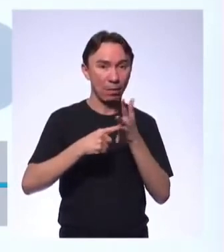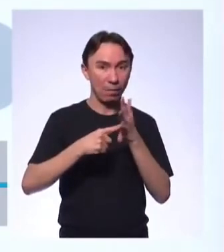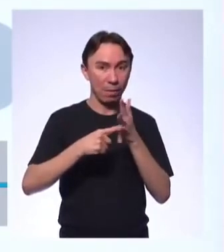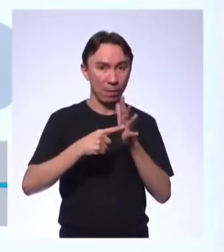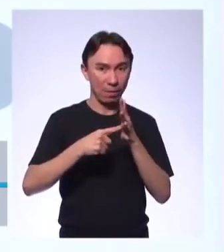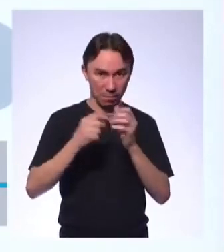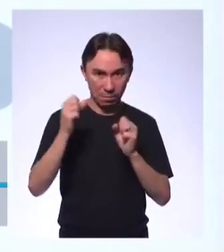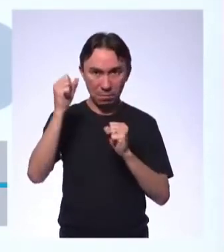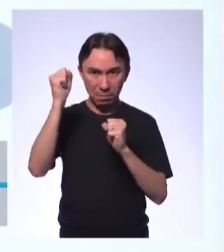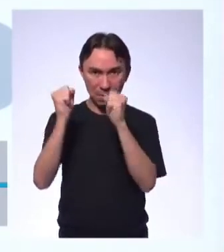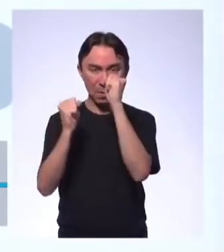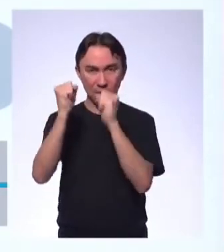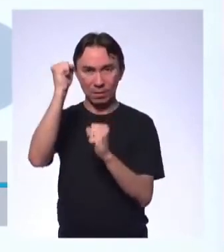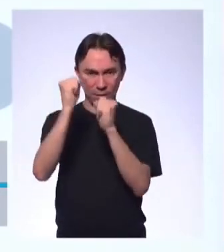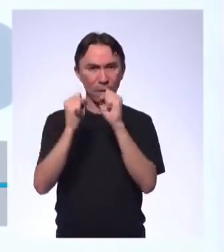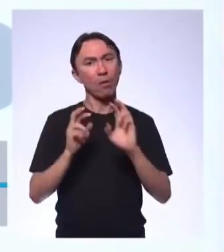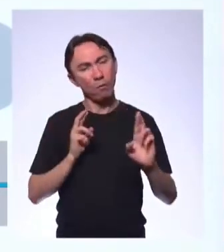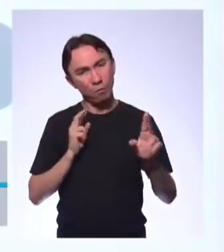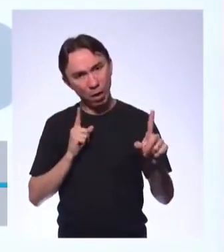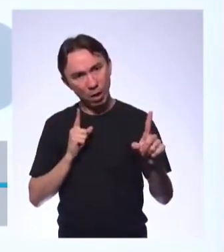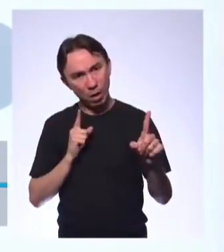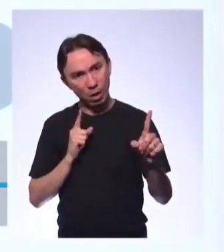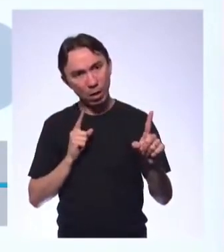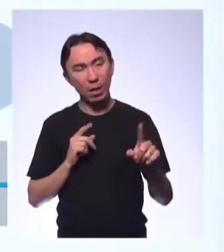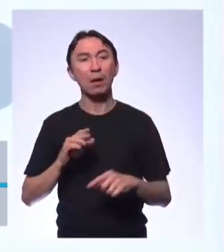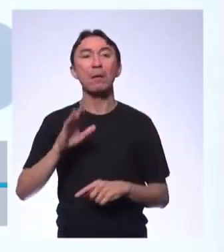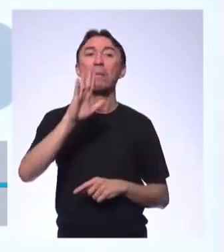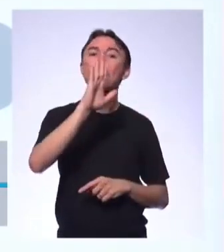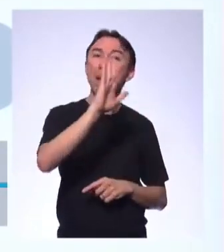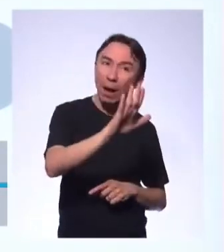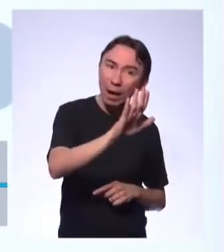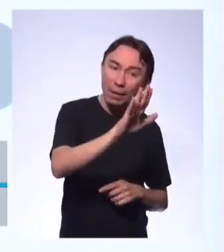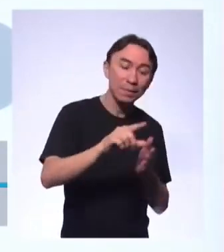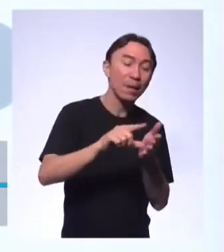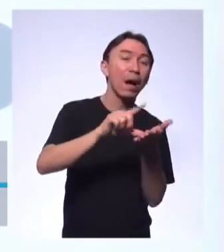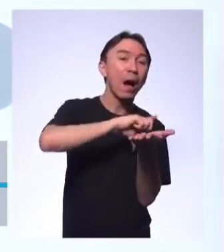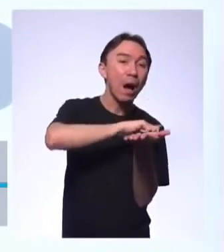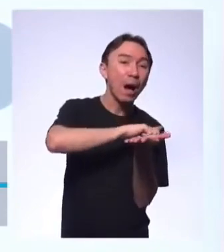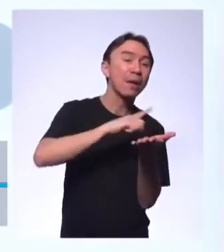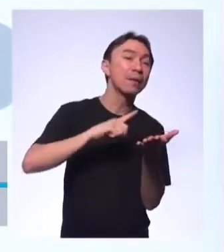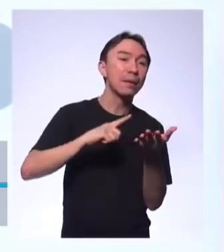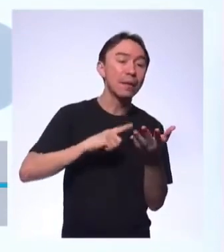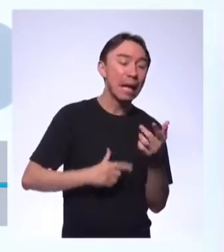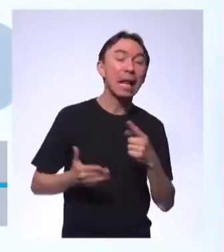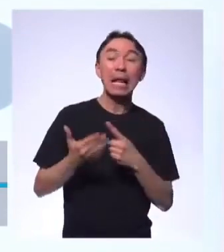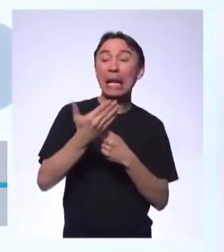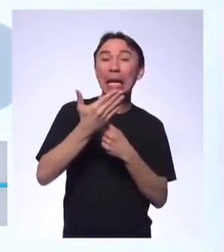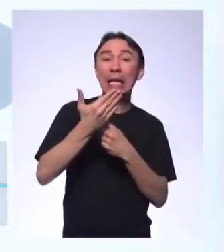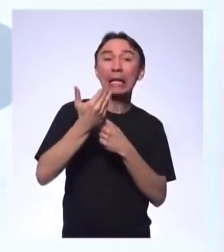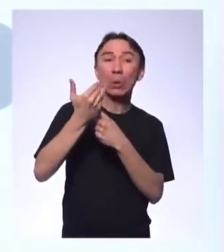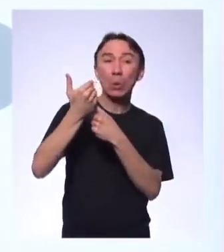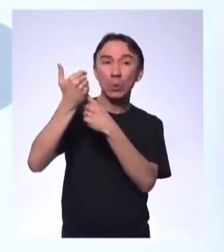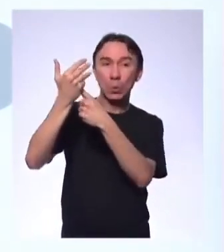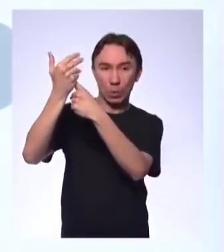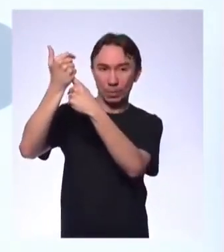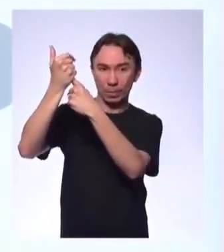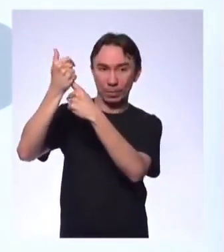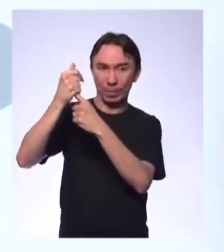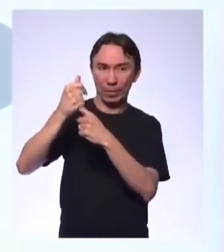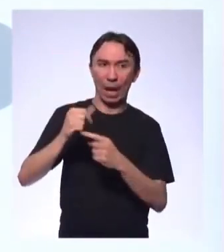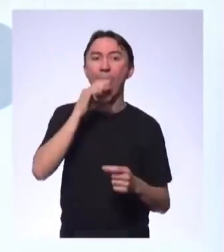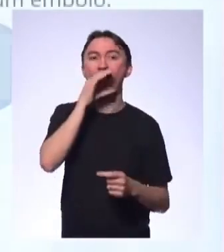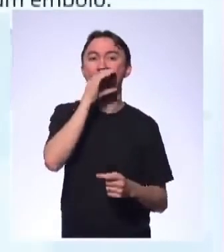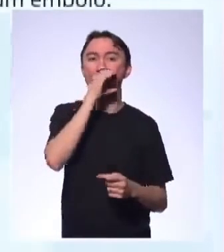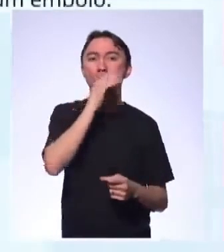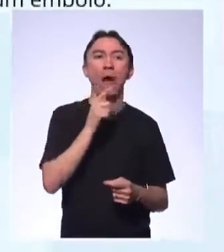falar da maquinofatura, a gente tem que falar da tecnologia a vapor que foi empregada nesse momento. Então, vamos dar uma olhadinha na nossa